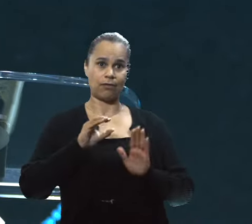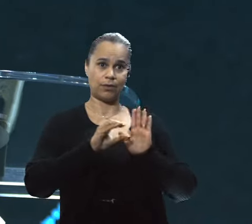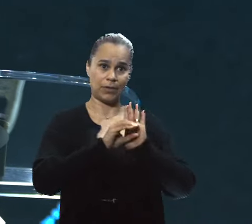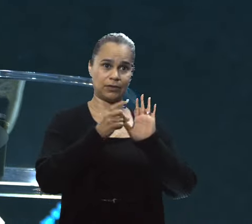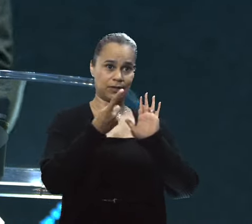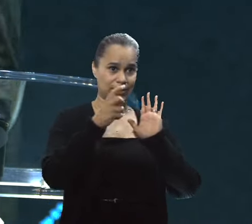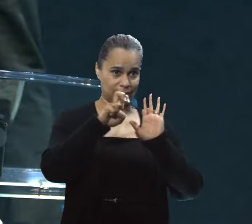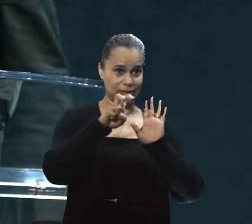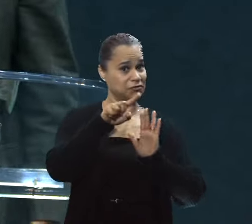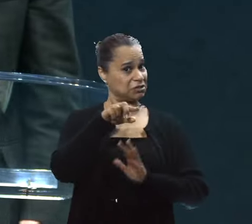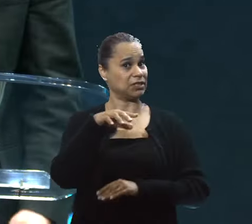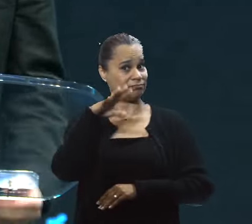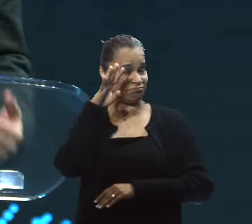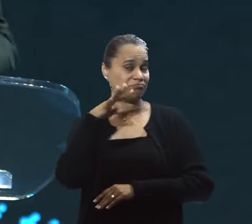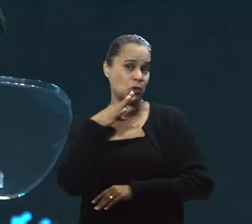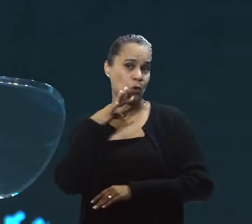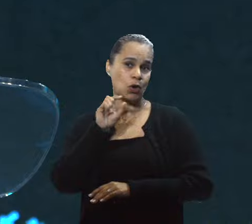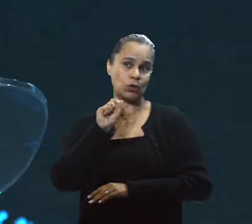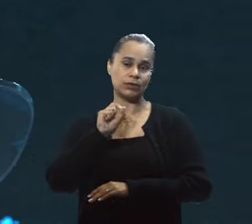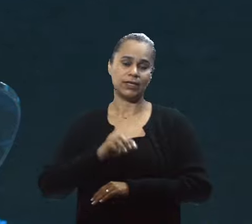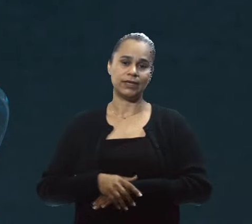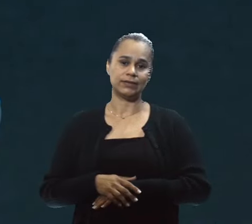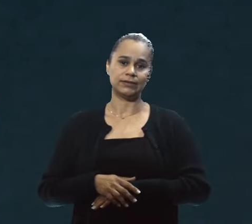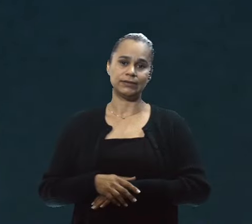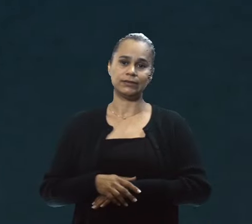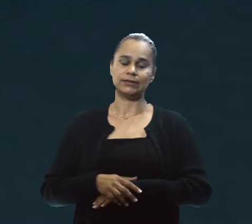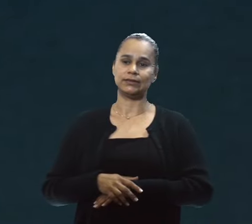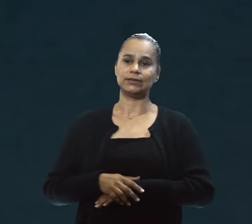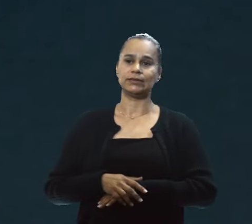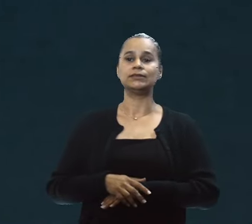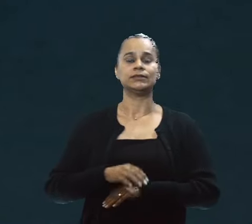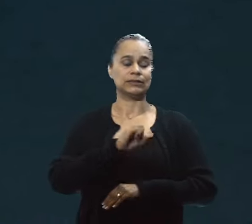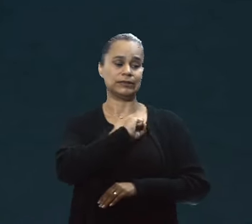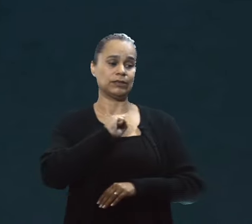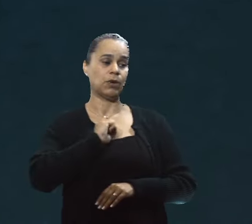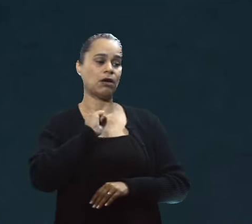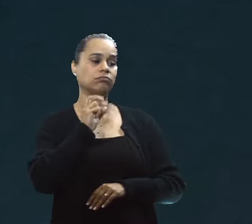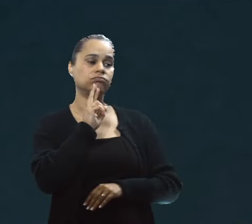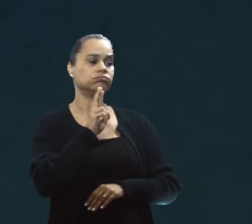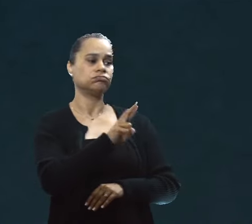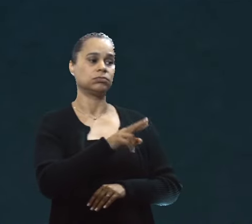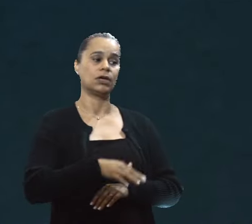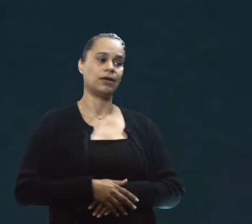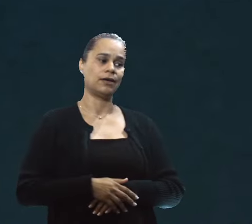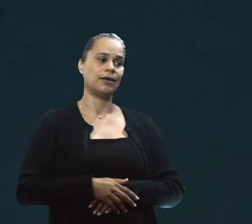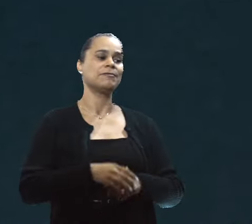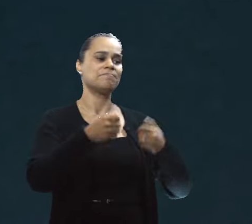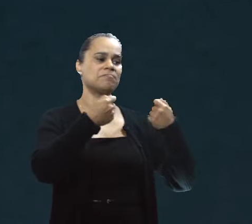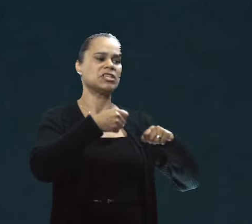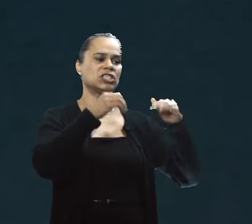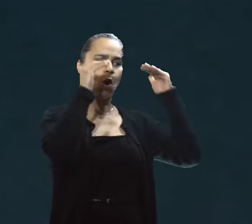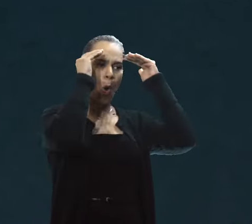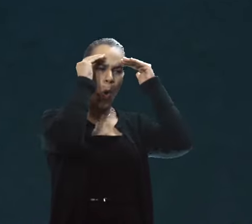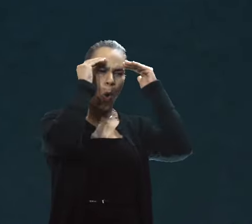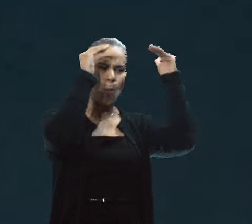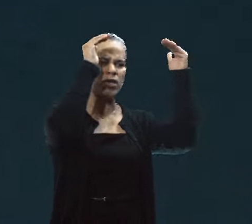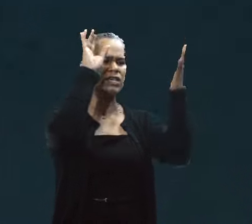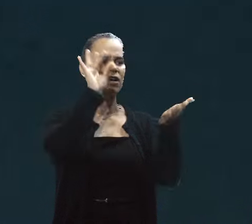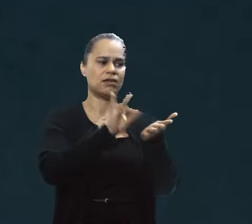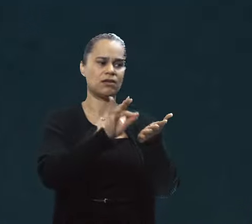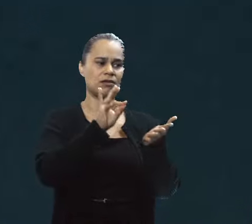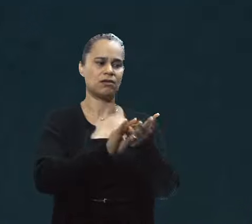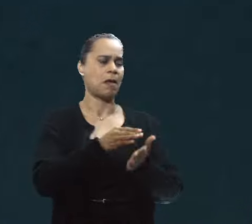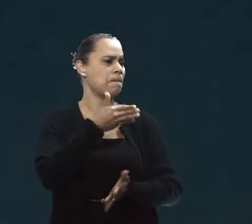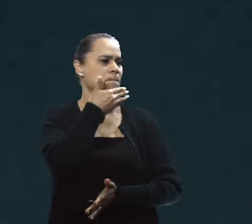você conheça de cor, Samuel responde para ele: eis que obedecer é melhor do que